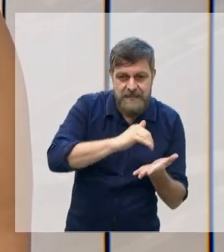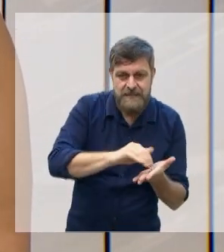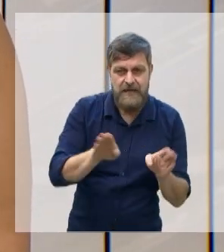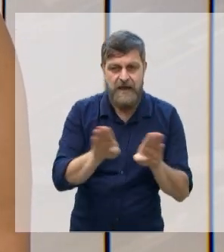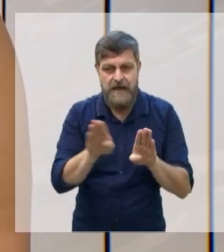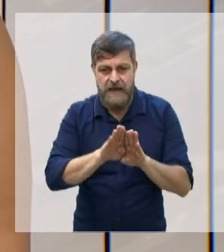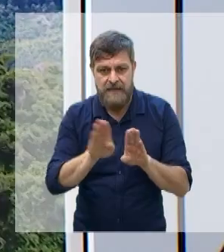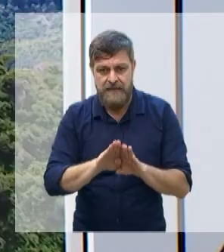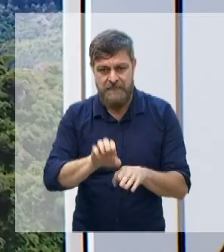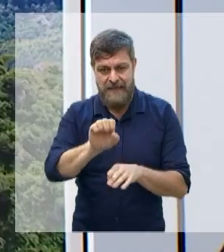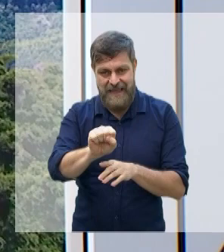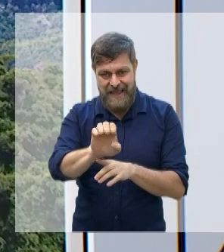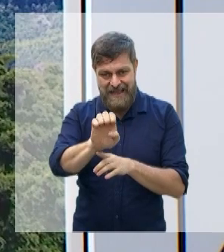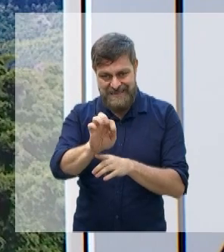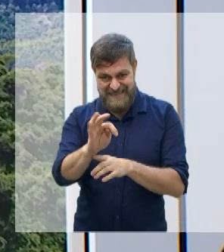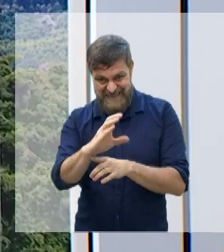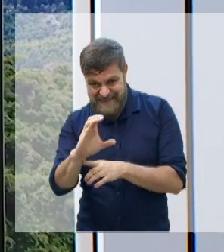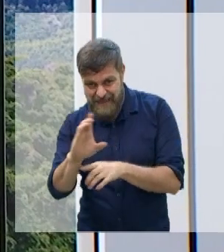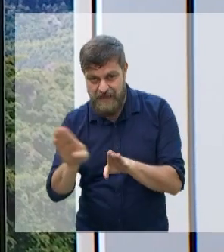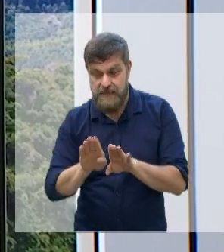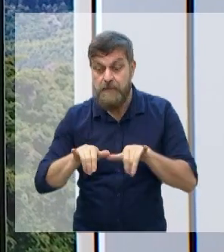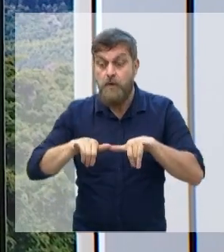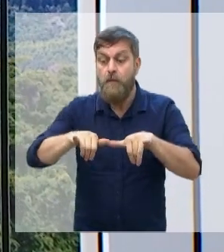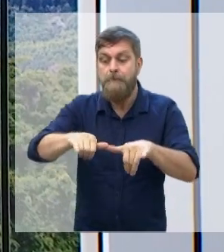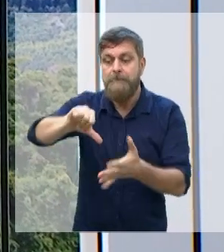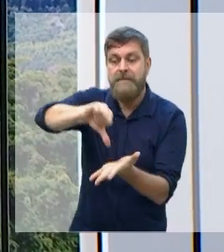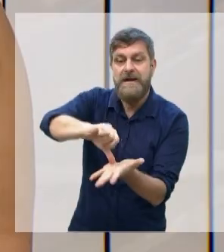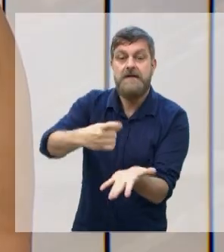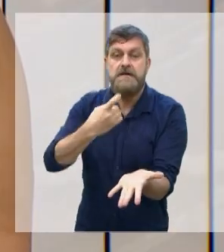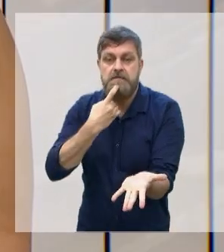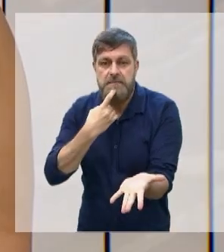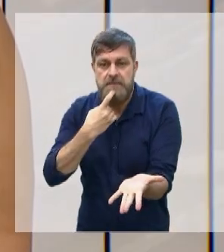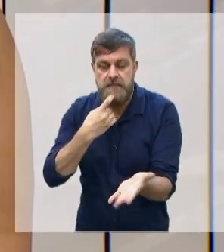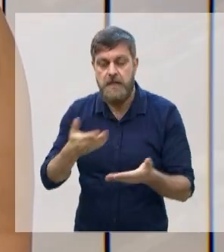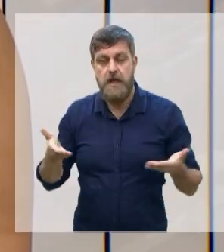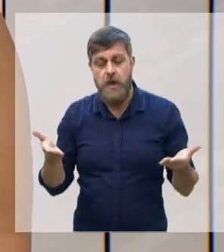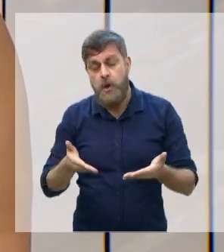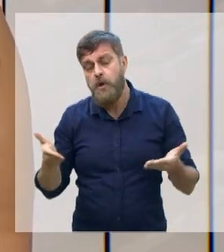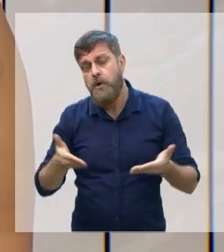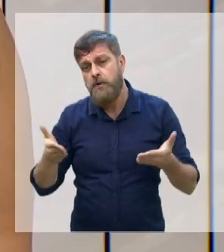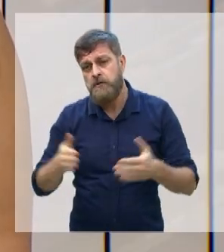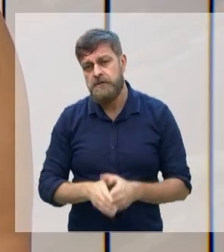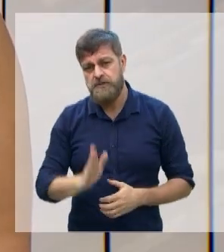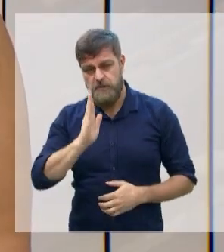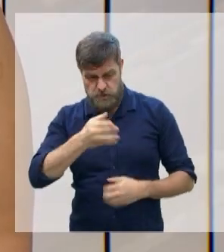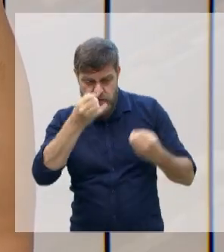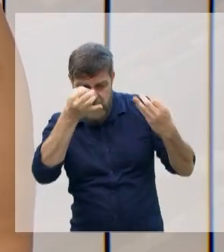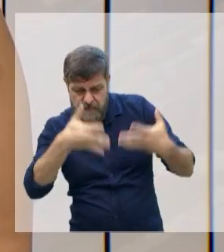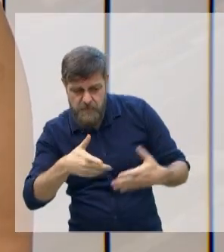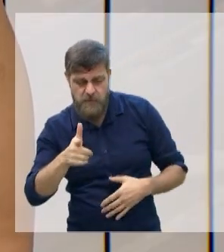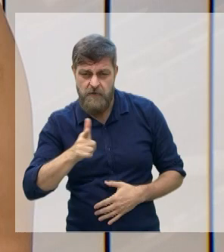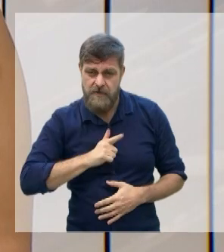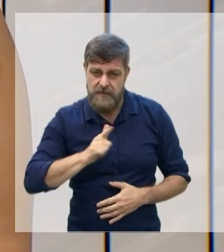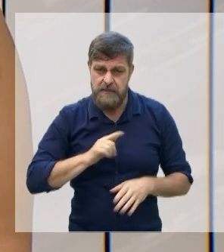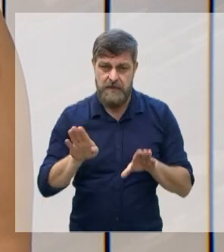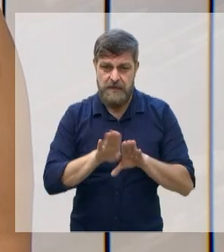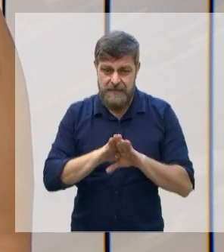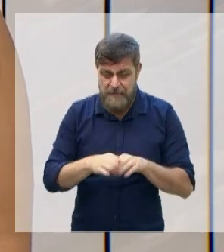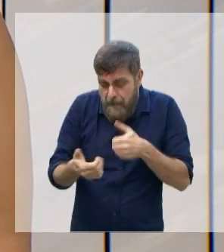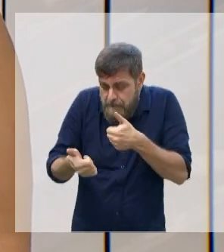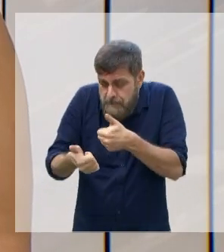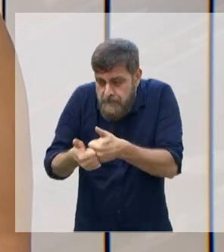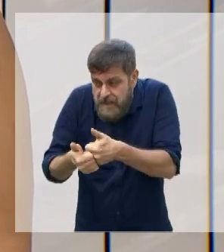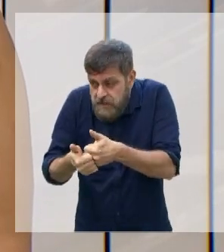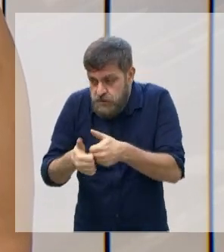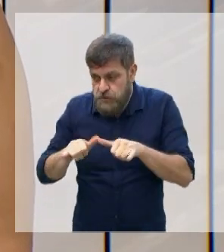a setec em relação ao mercadão hoje é esse senhor mencionou também que vai ter ali bem próximo